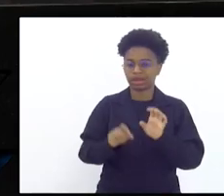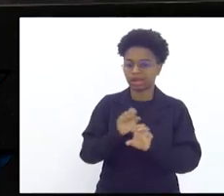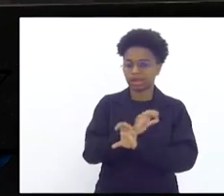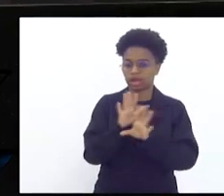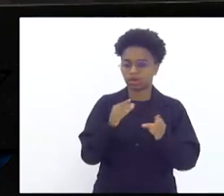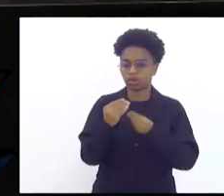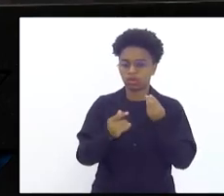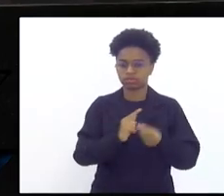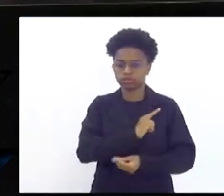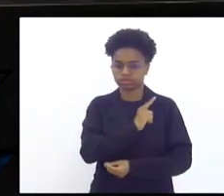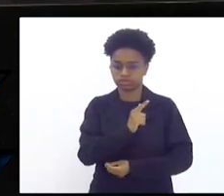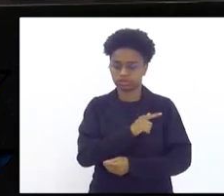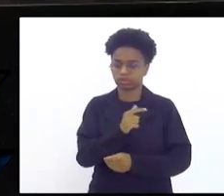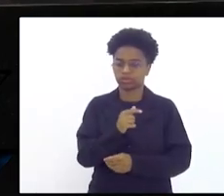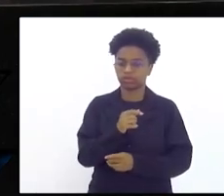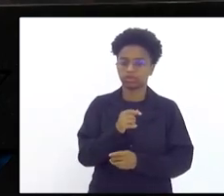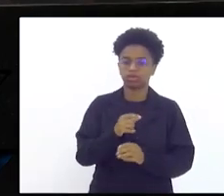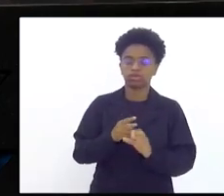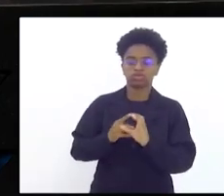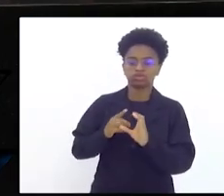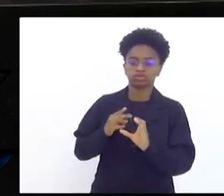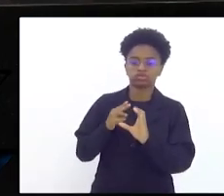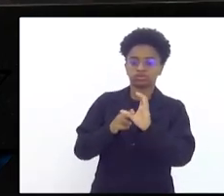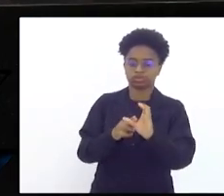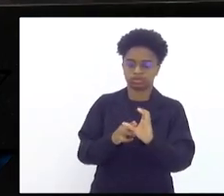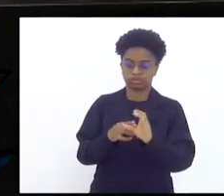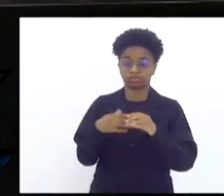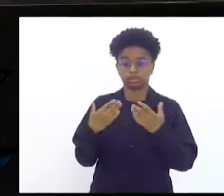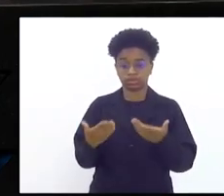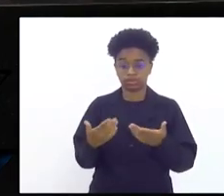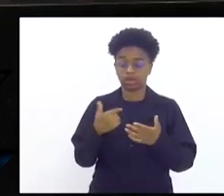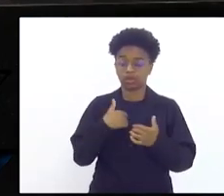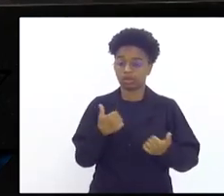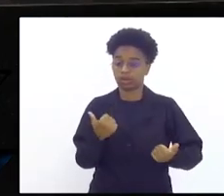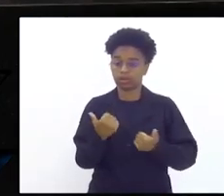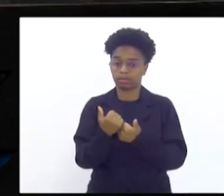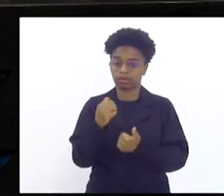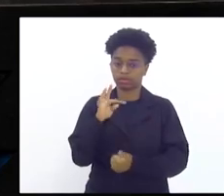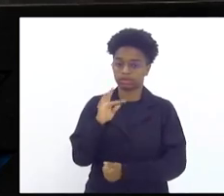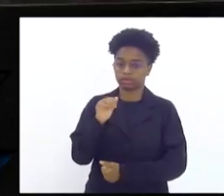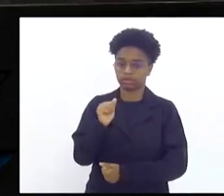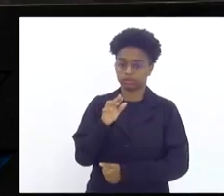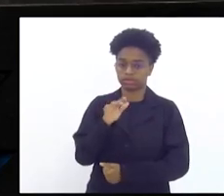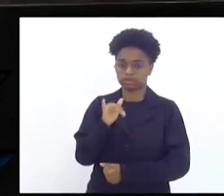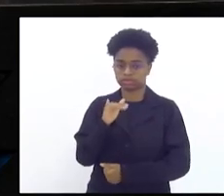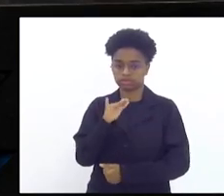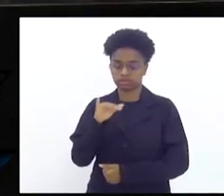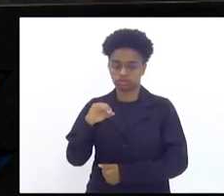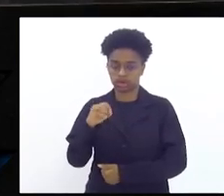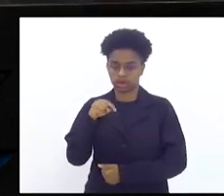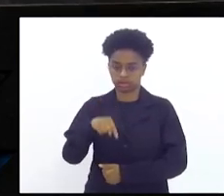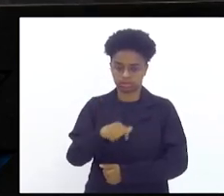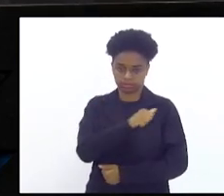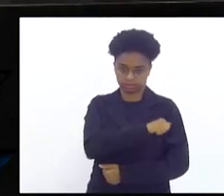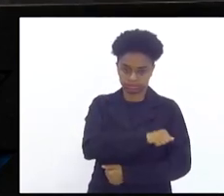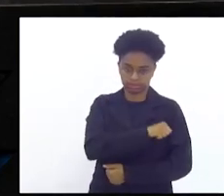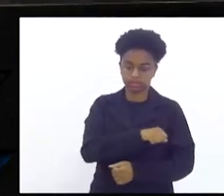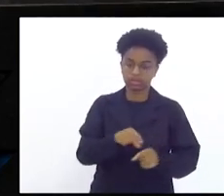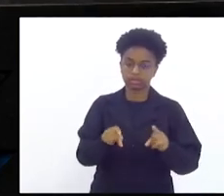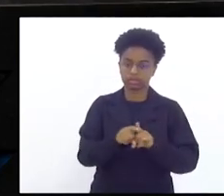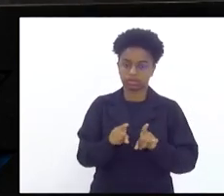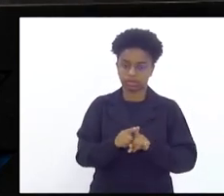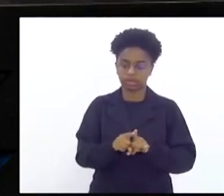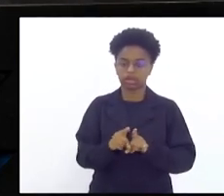de gestão de uma gestão socialista no seu conjunto Então eu estou com o Tarcísio nessa disputa aqui no Rio de Janeiro e quero afirmar